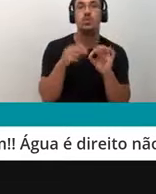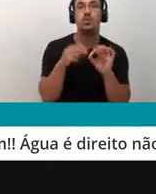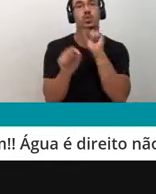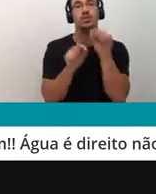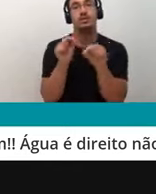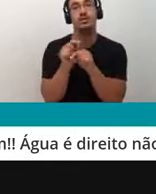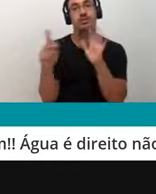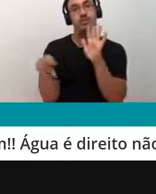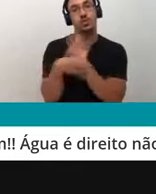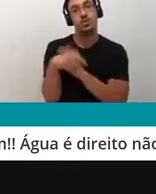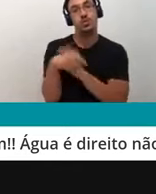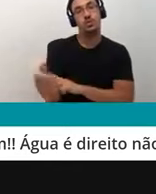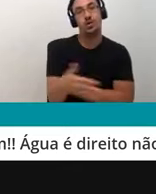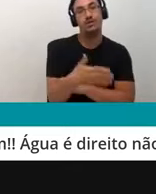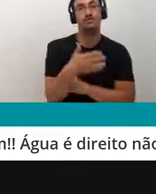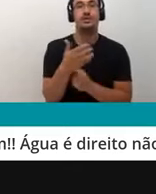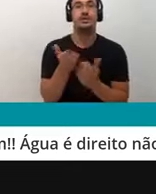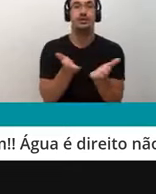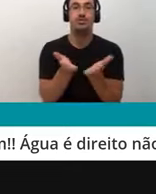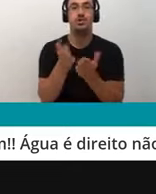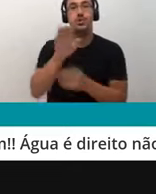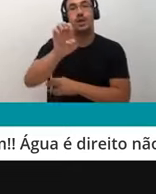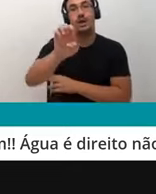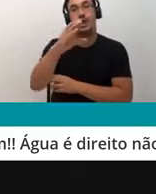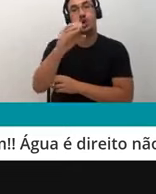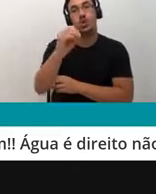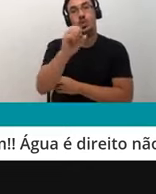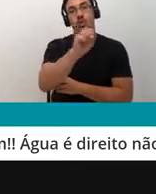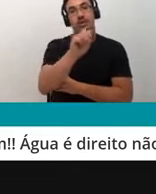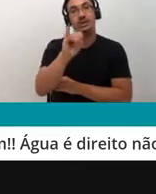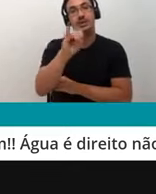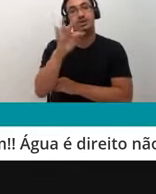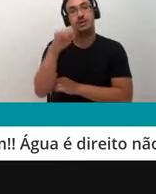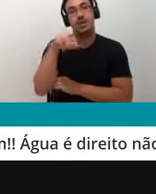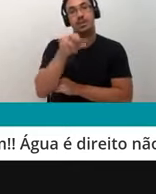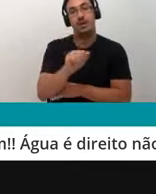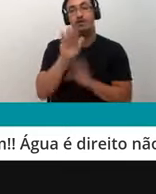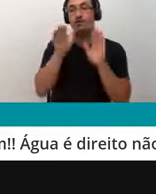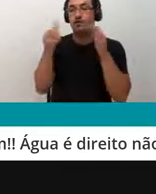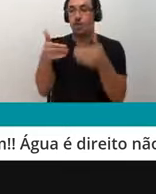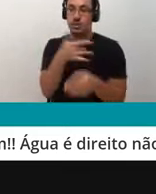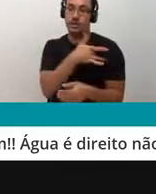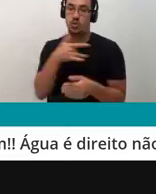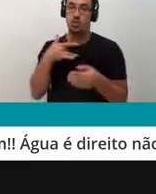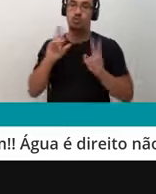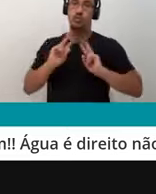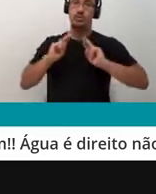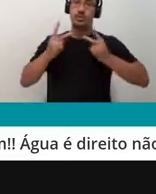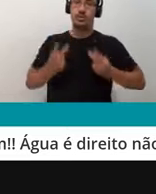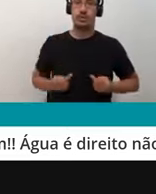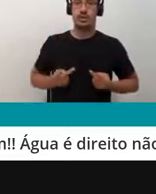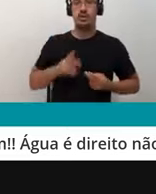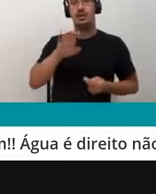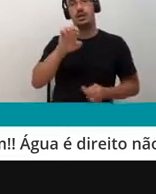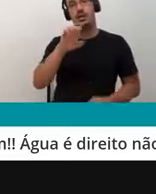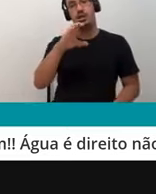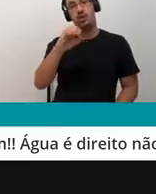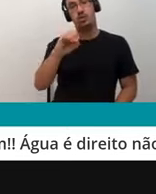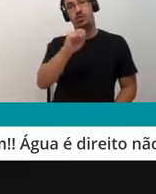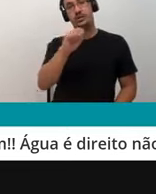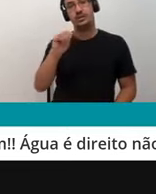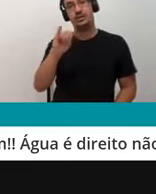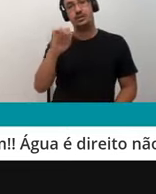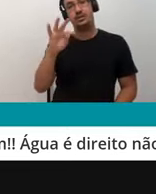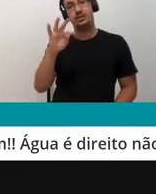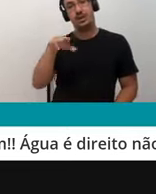um novo serviço ecossistêmico voltado à proteção da saúde humana, que é o ecossistema com saúde,